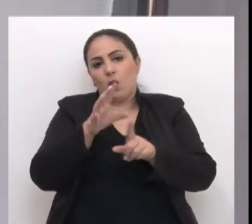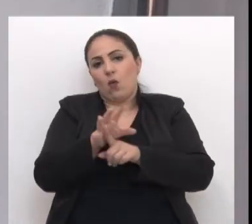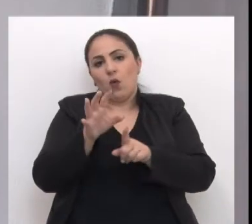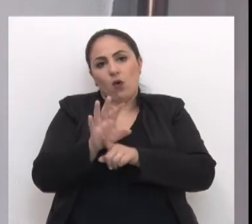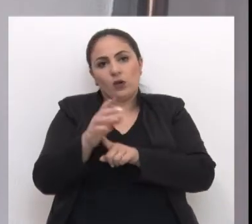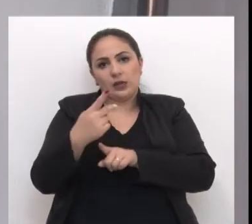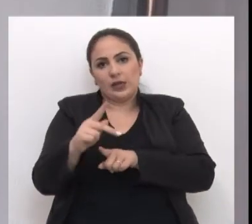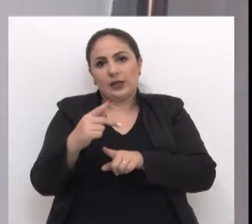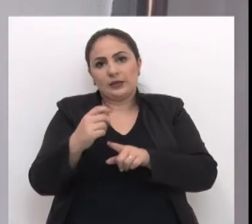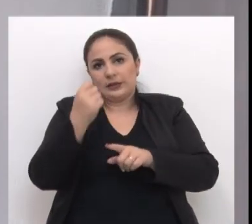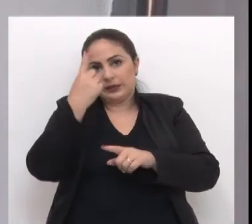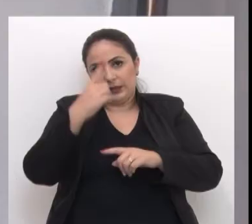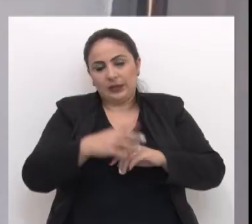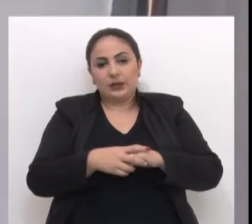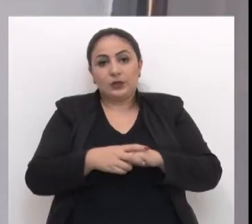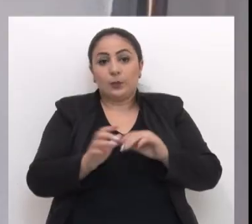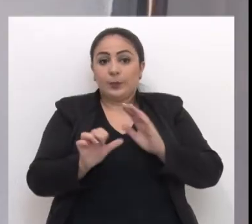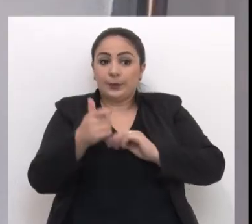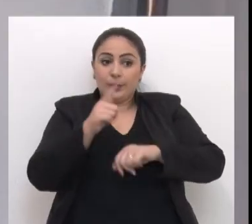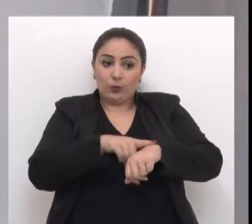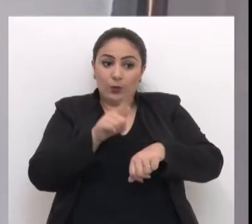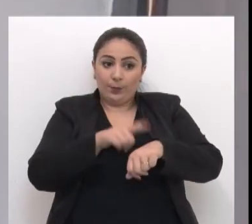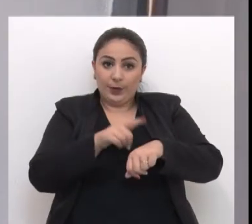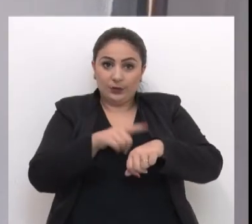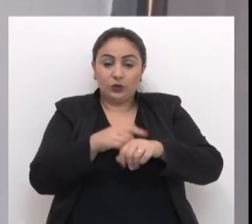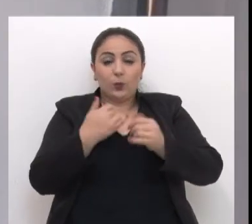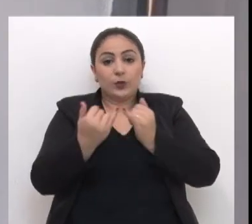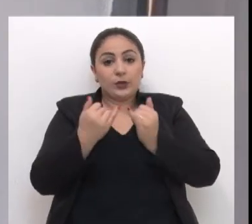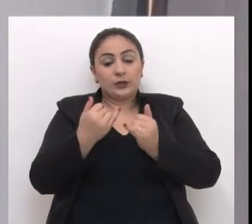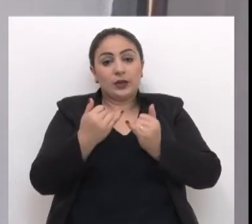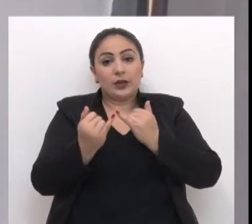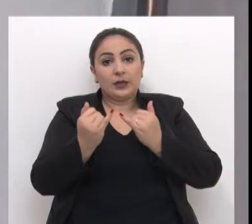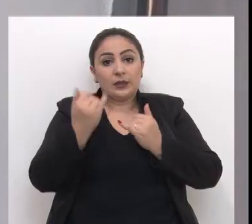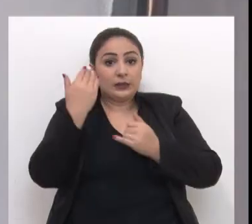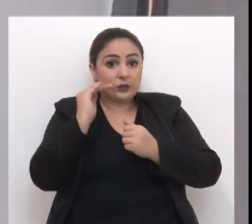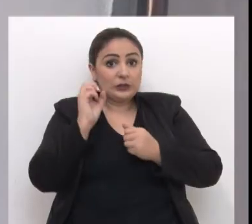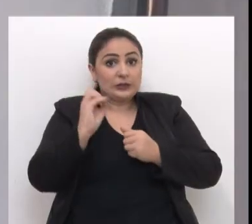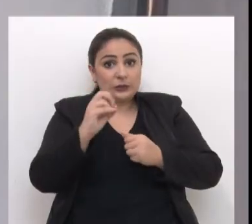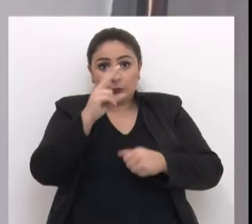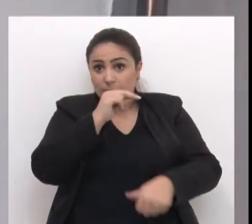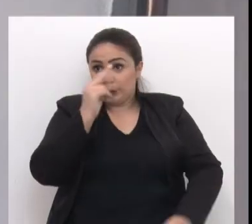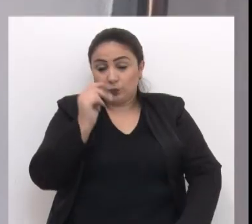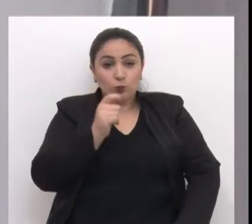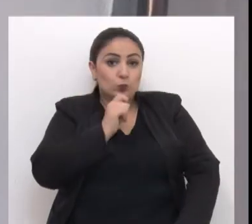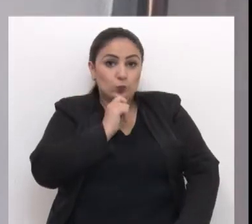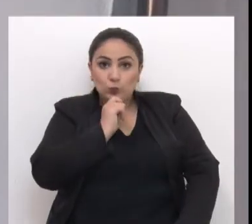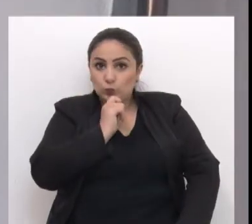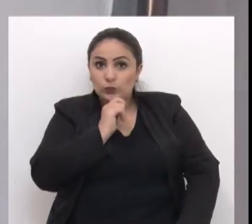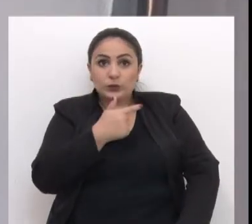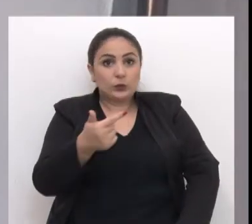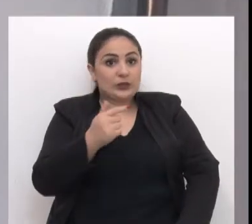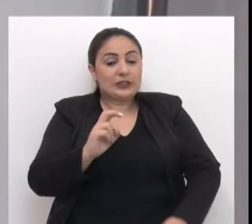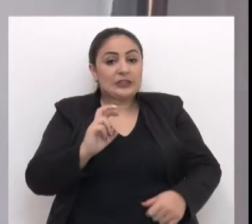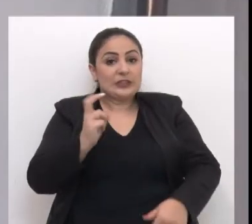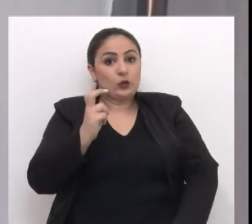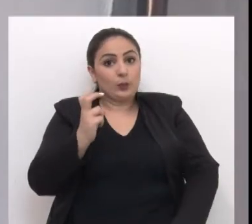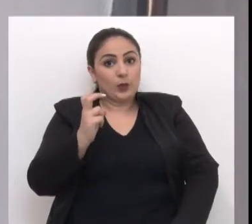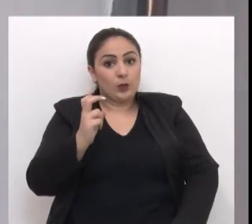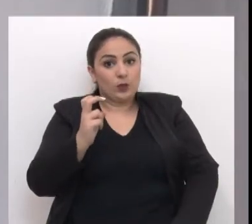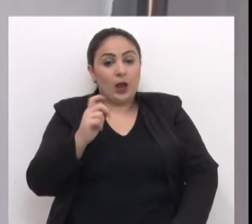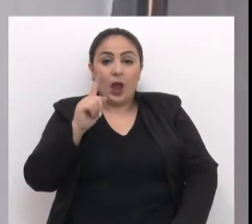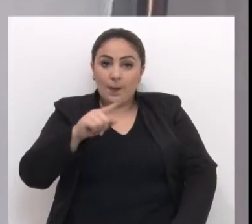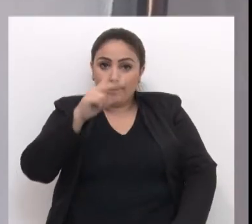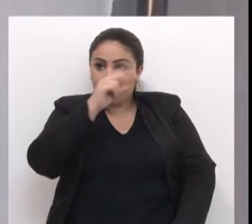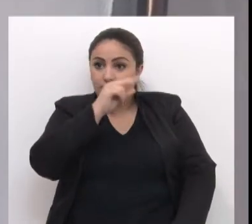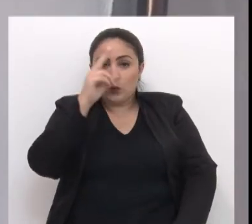sou contrário nesse primeiro momento, por entender que se os municípios ainda não têm 5 mil habitantes,